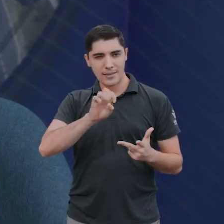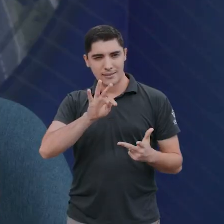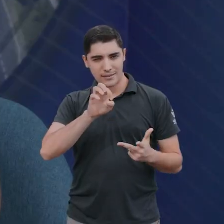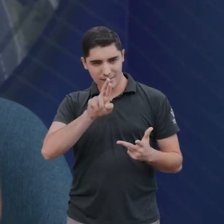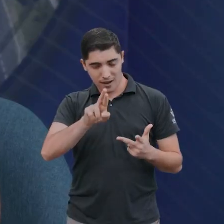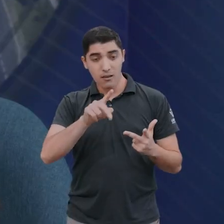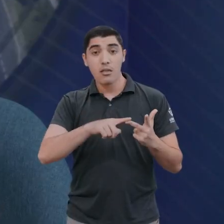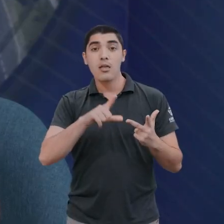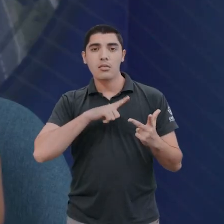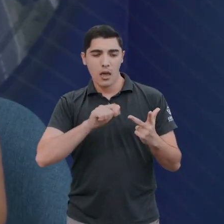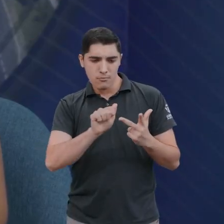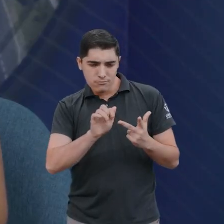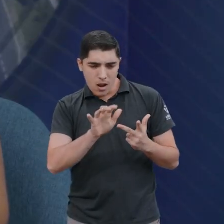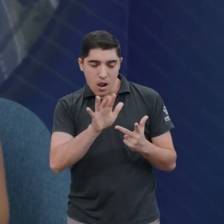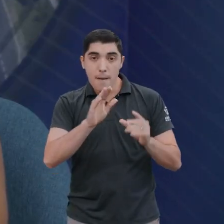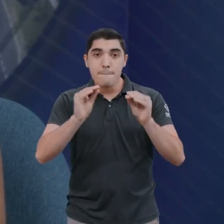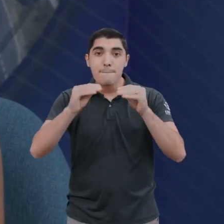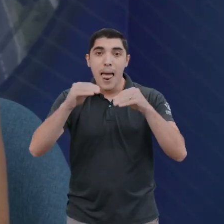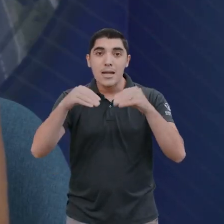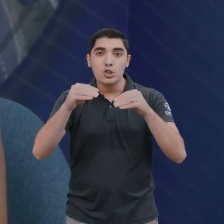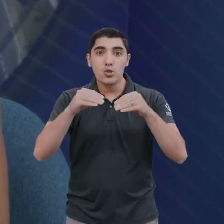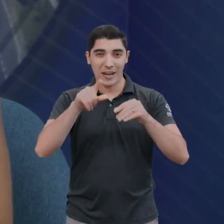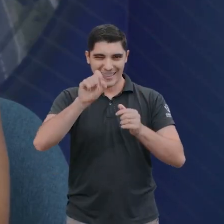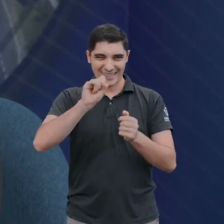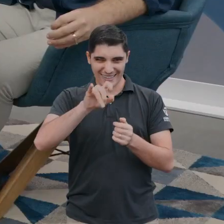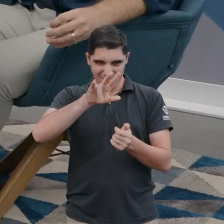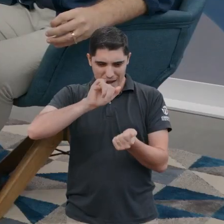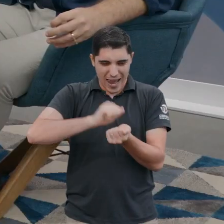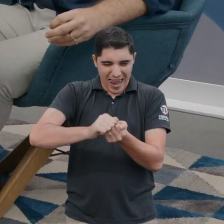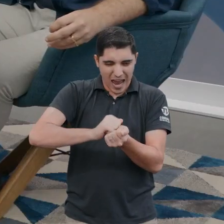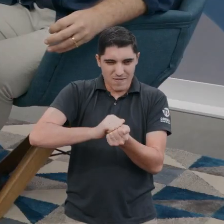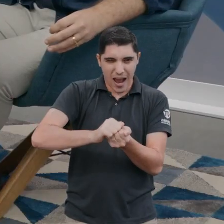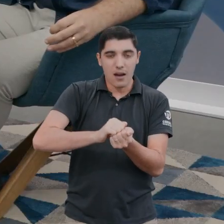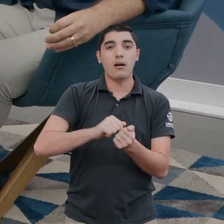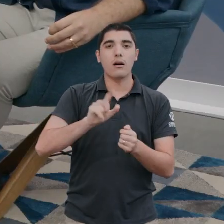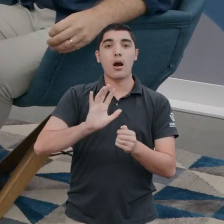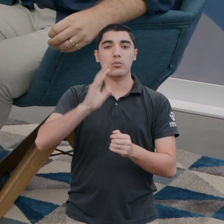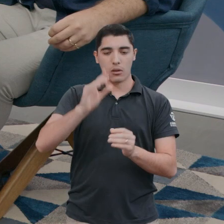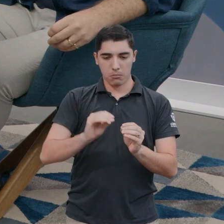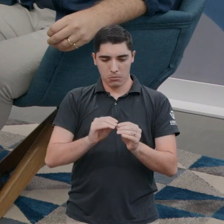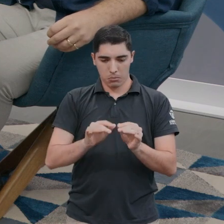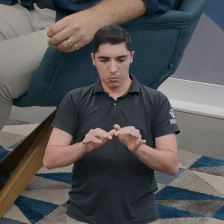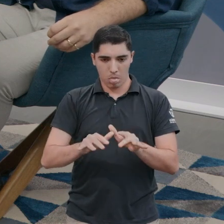700 mil fibras de microplásticos em cada lavagem. Então é muita coisa, né? Muita coisa.